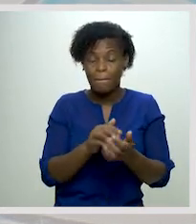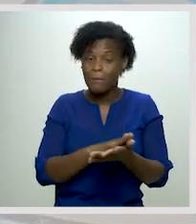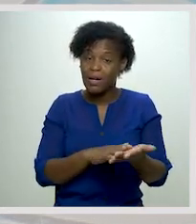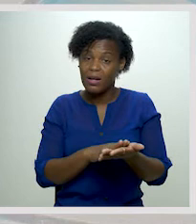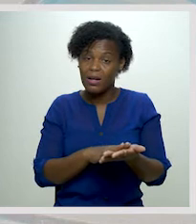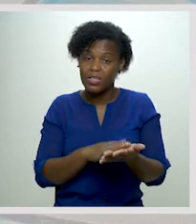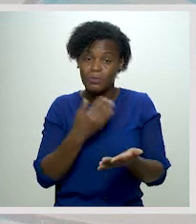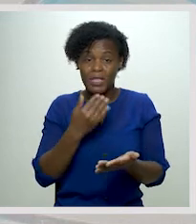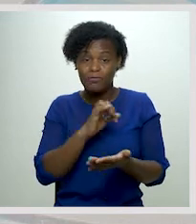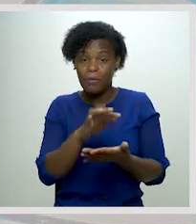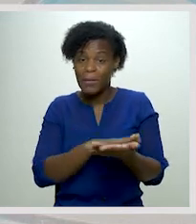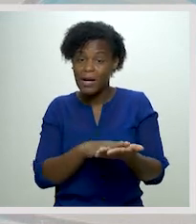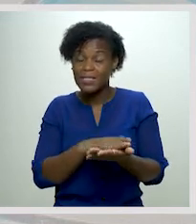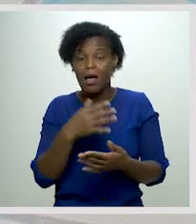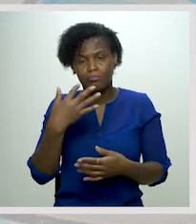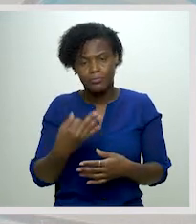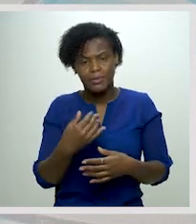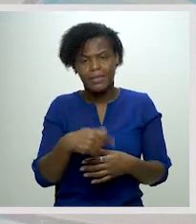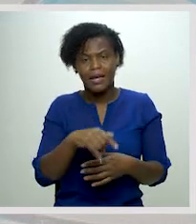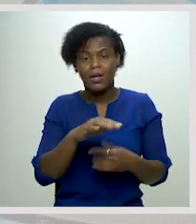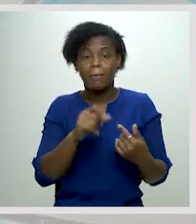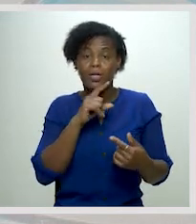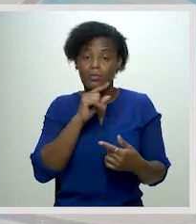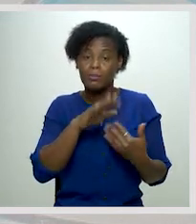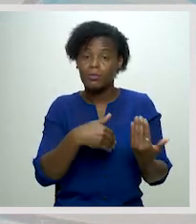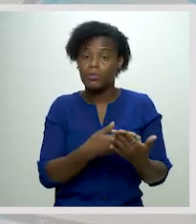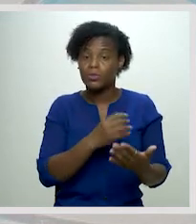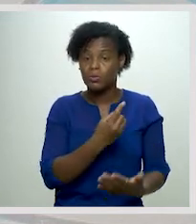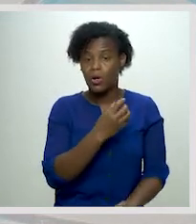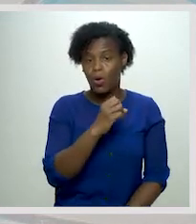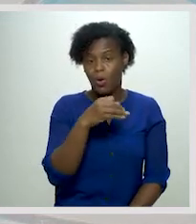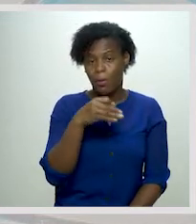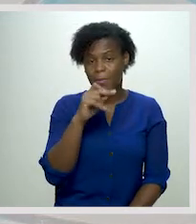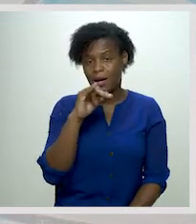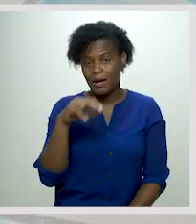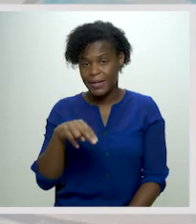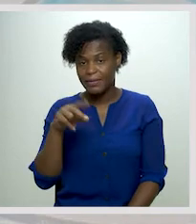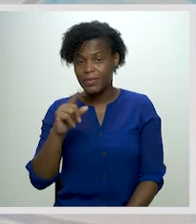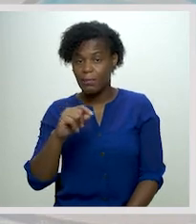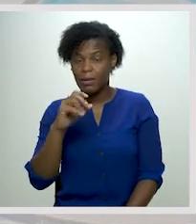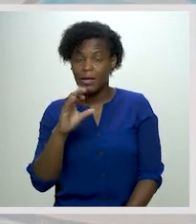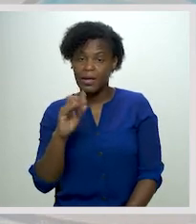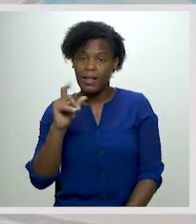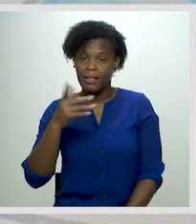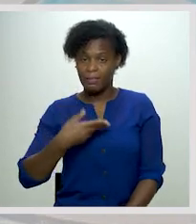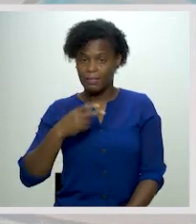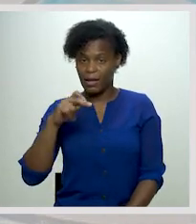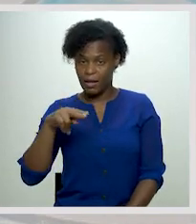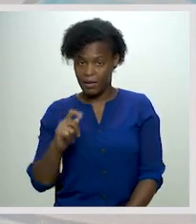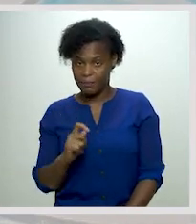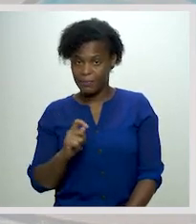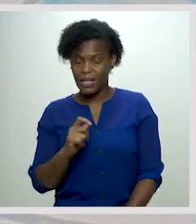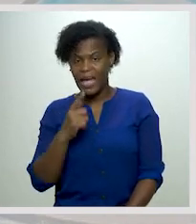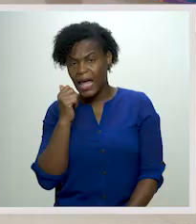experiência baseou-se exatamente nas hipóteses propostas por Oparin e Eldan. E o que é que